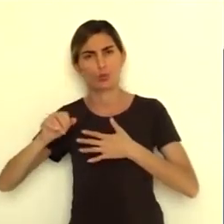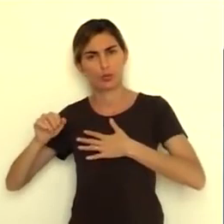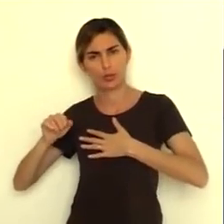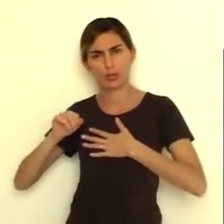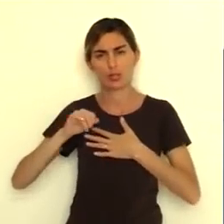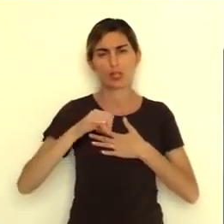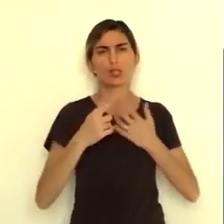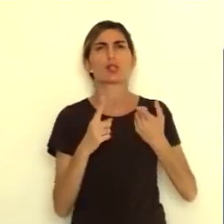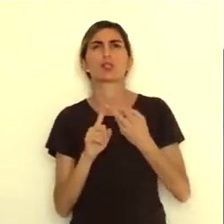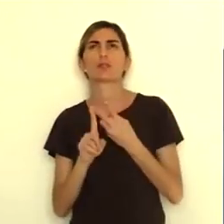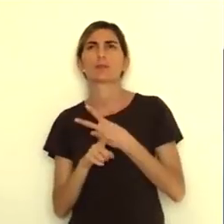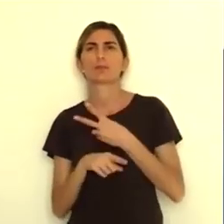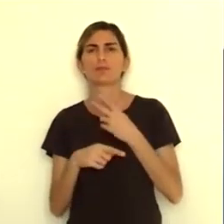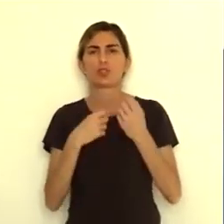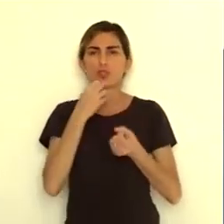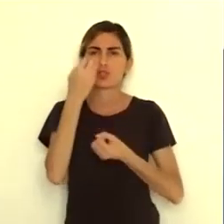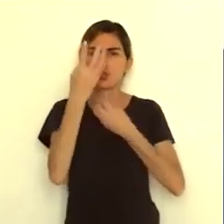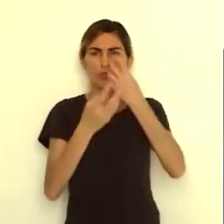como uma